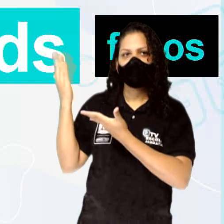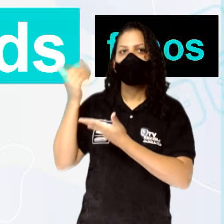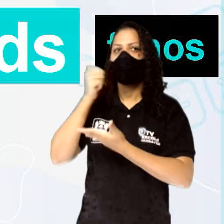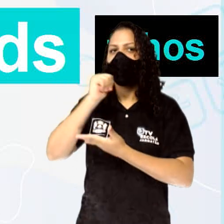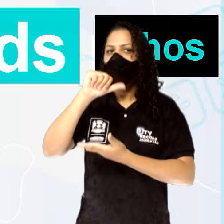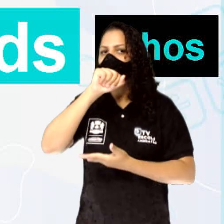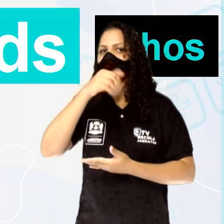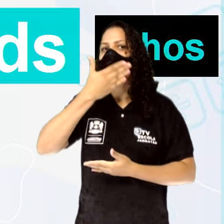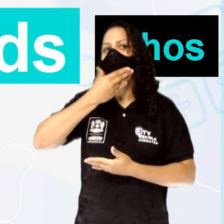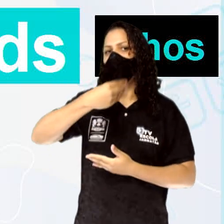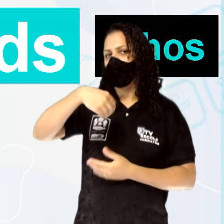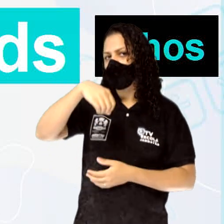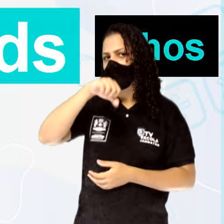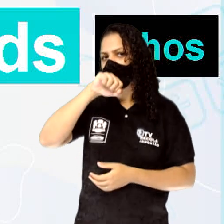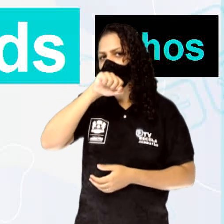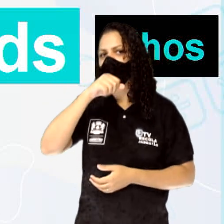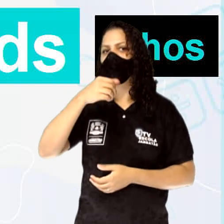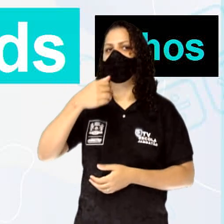father,